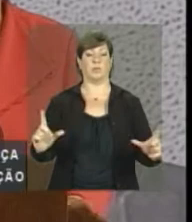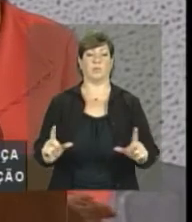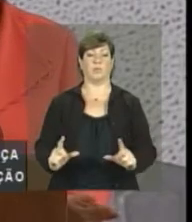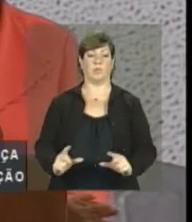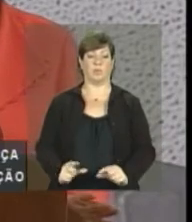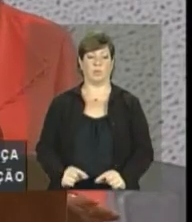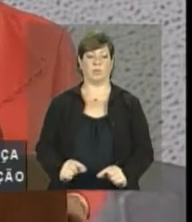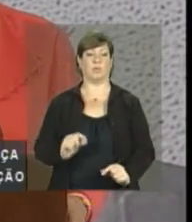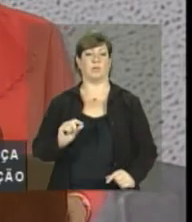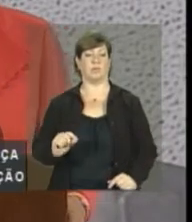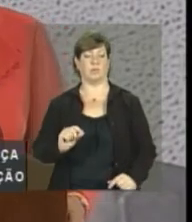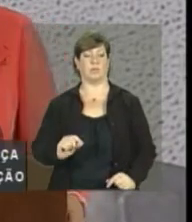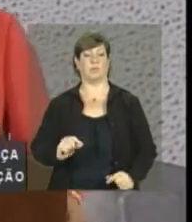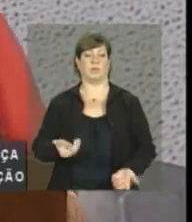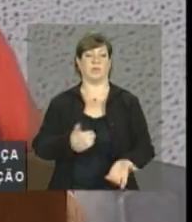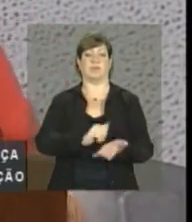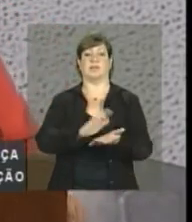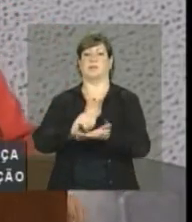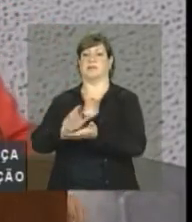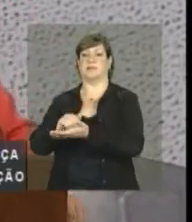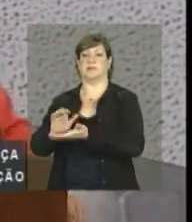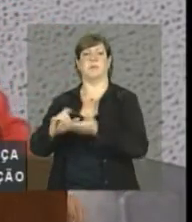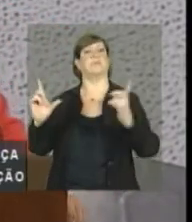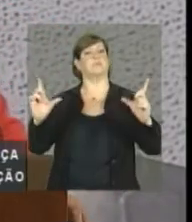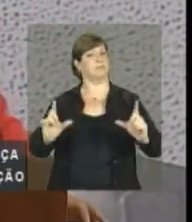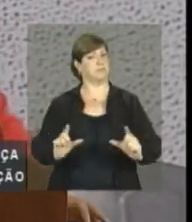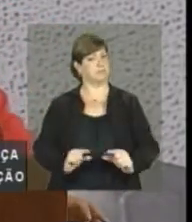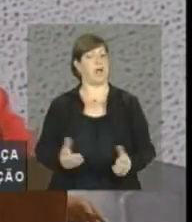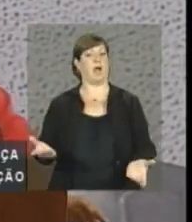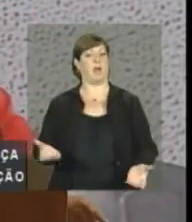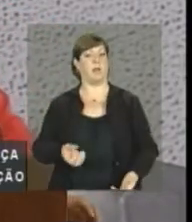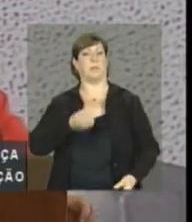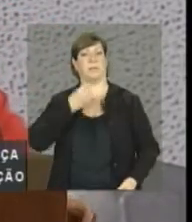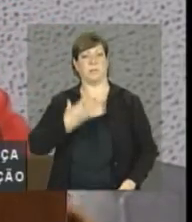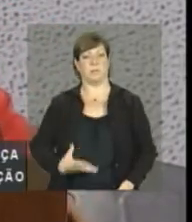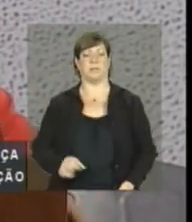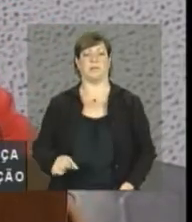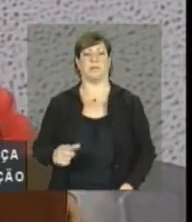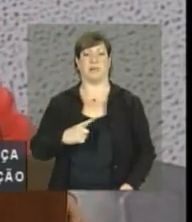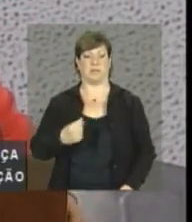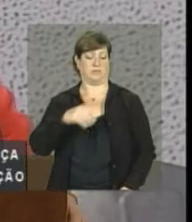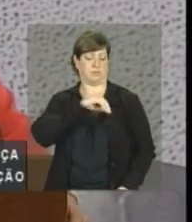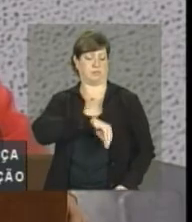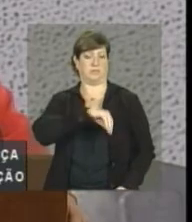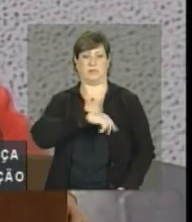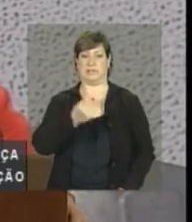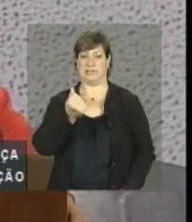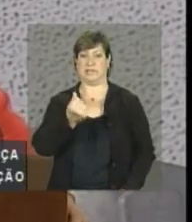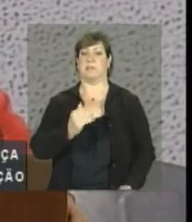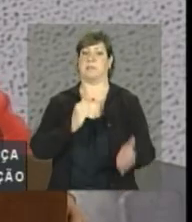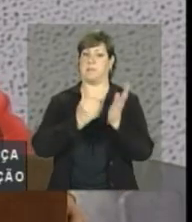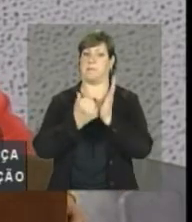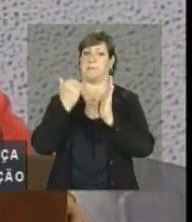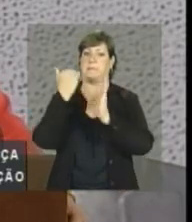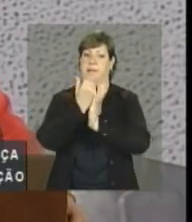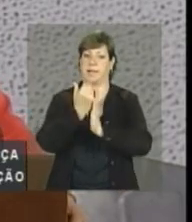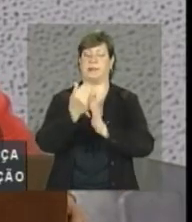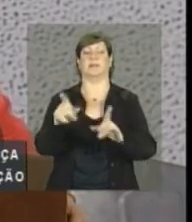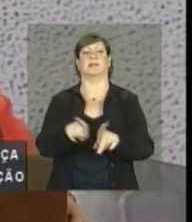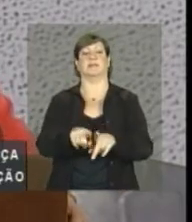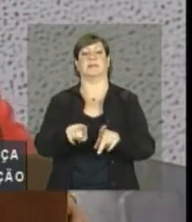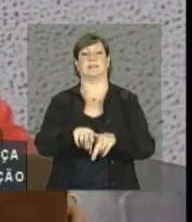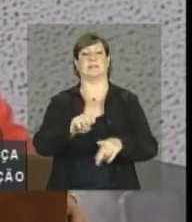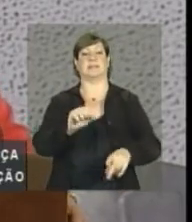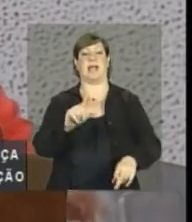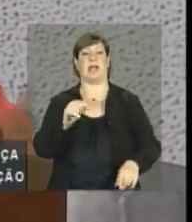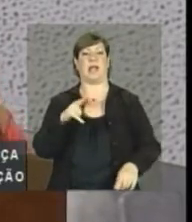do desemprego nos últimos anos. Nós tivemos um aumento real de salários. Nós tivemos uma redução